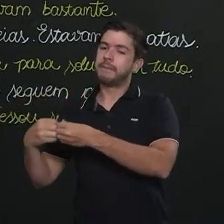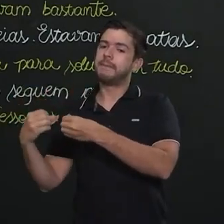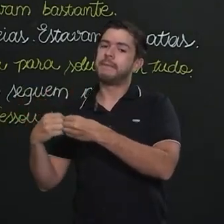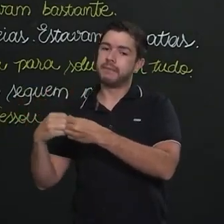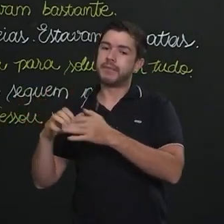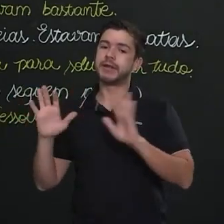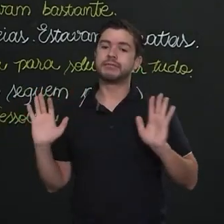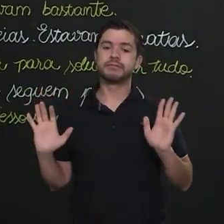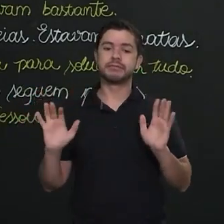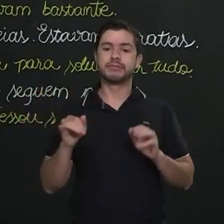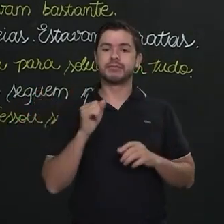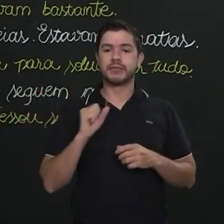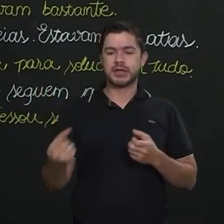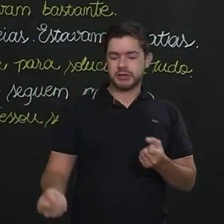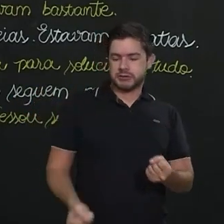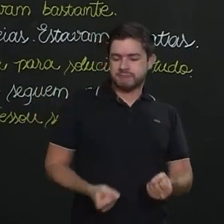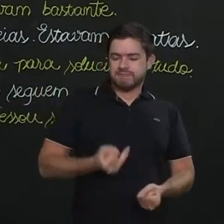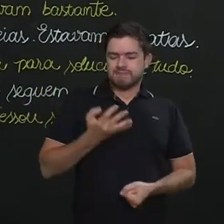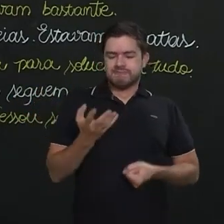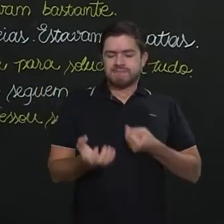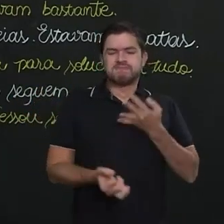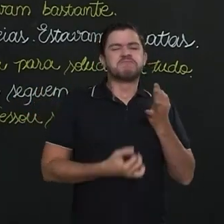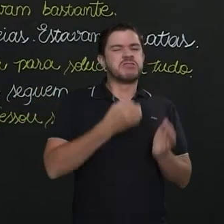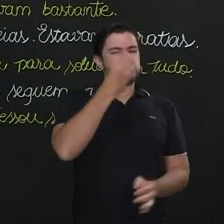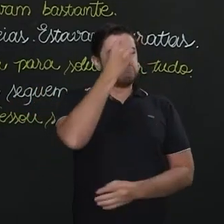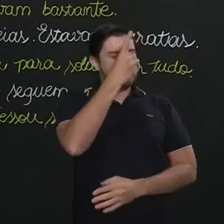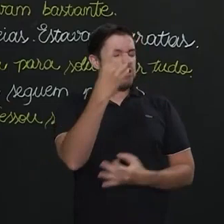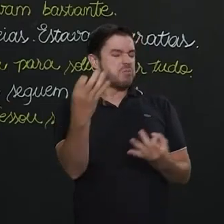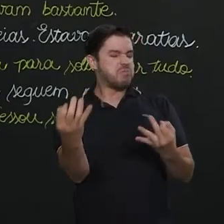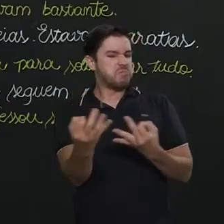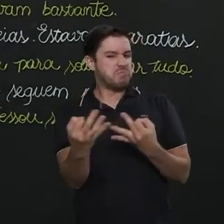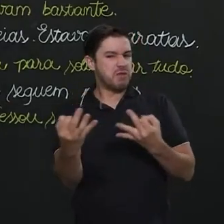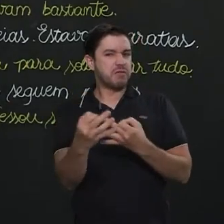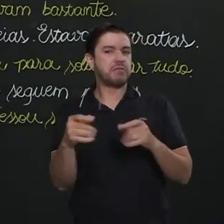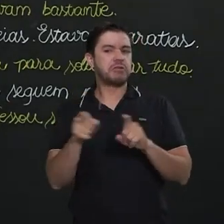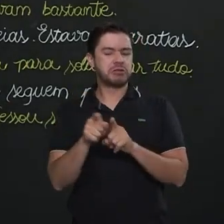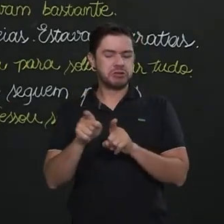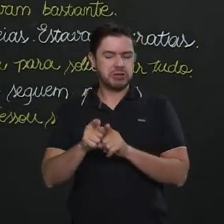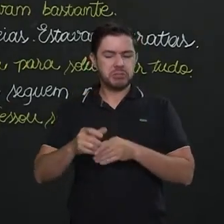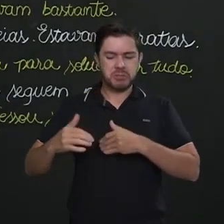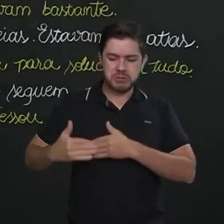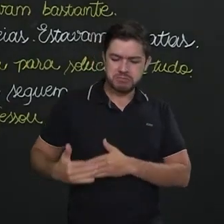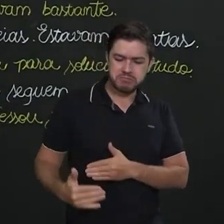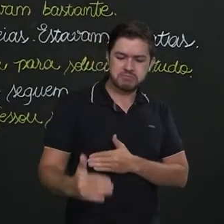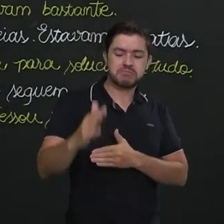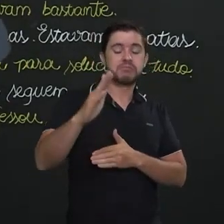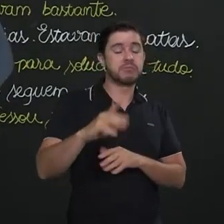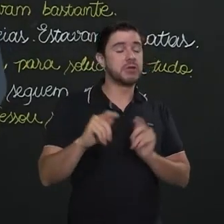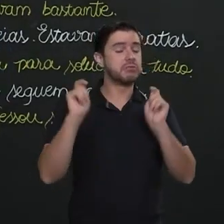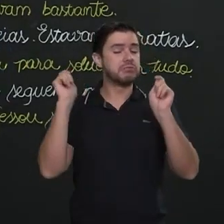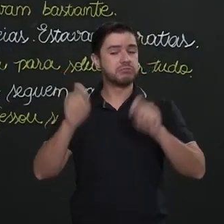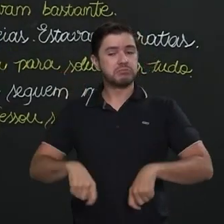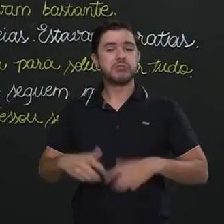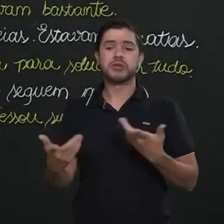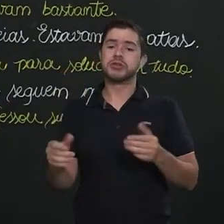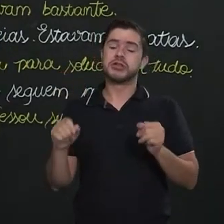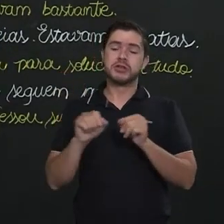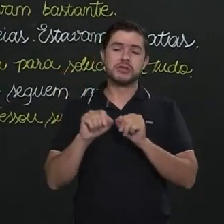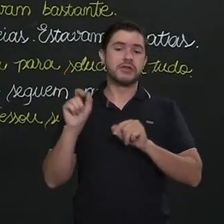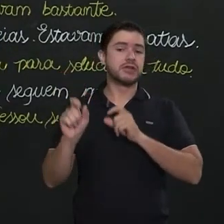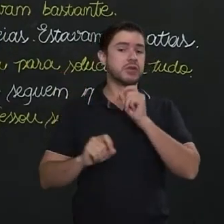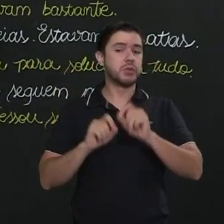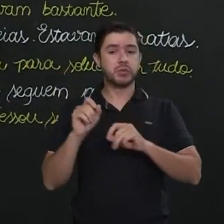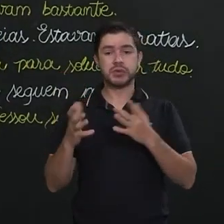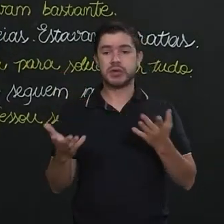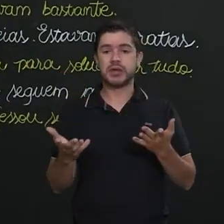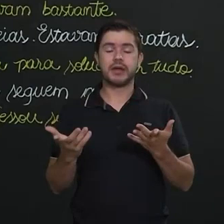próximo. Inspiradora a sua ideia e o seu percurso. Então, eu posso fazer essa concordância